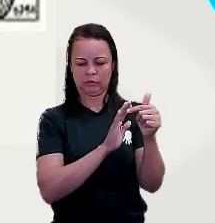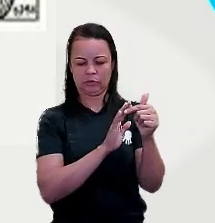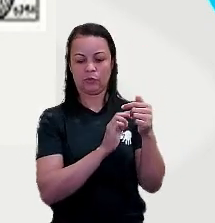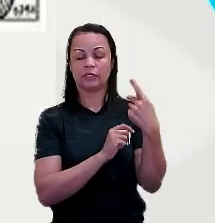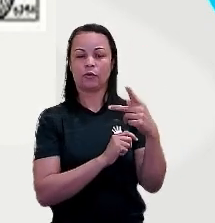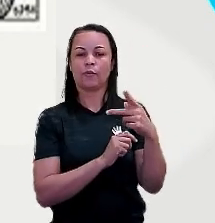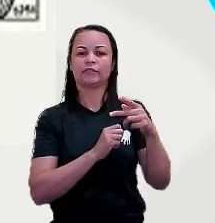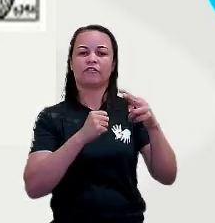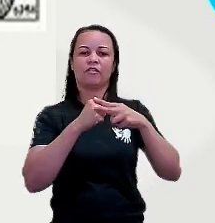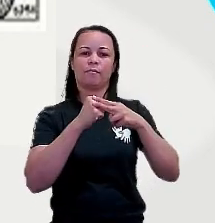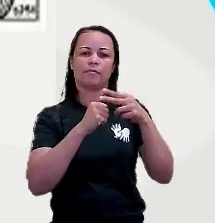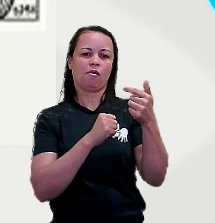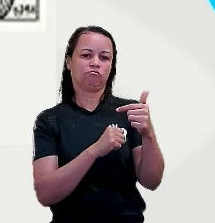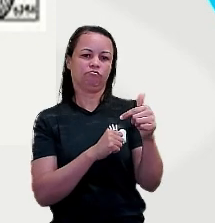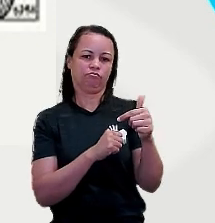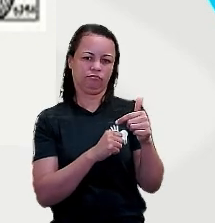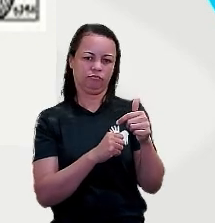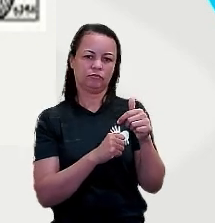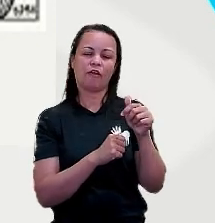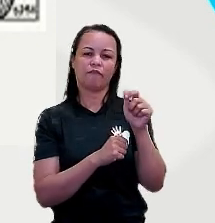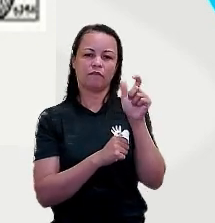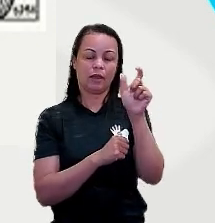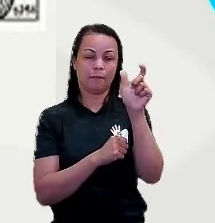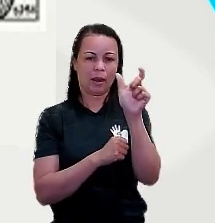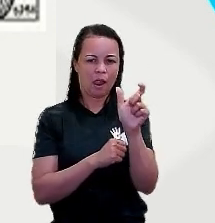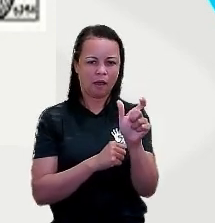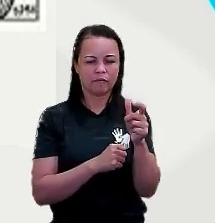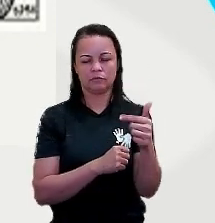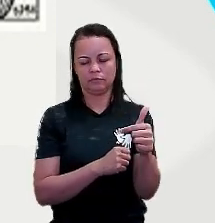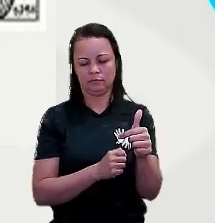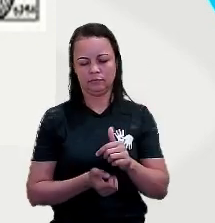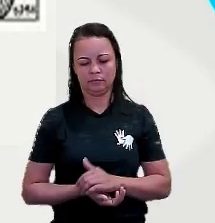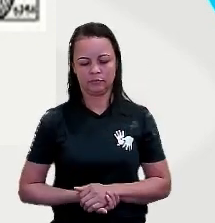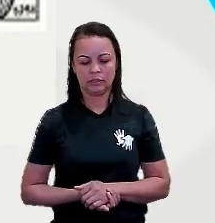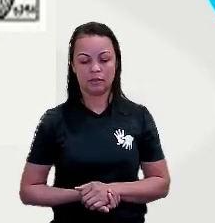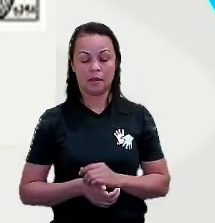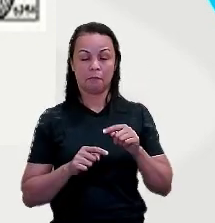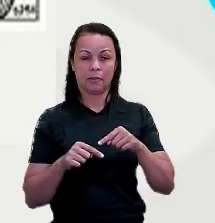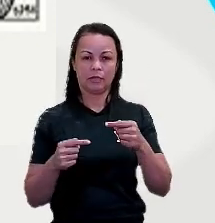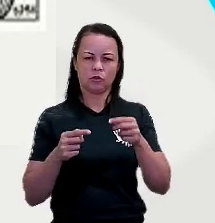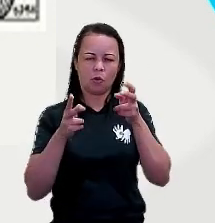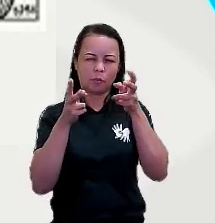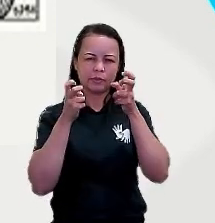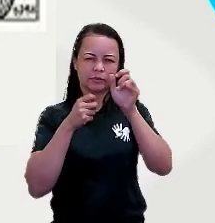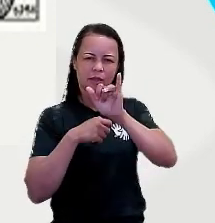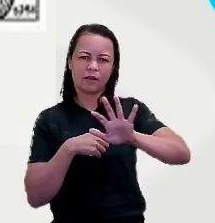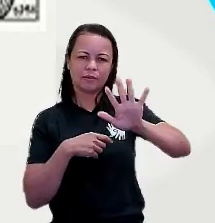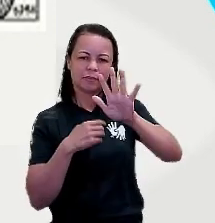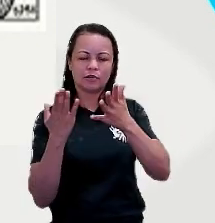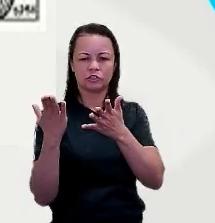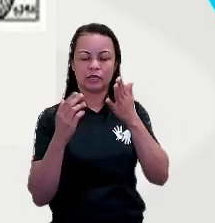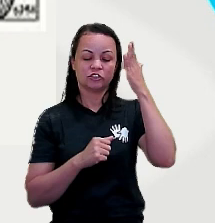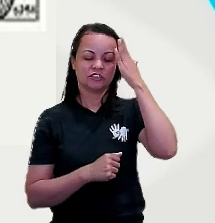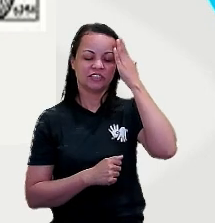não verbal. Mas, quando a gente observa essas imagens, dá para entender o